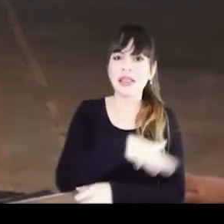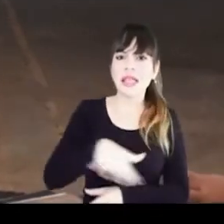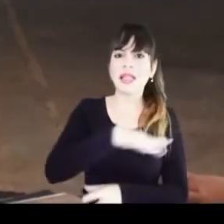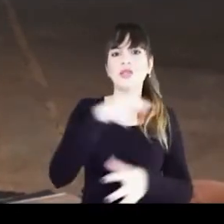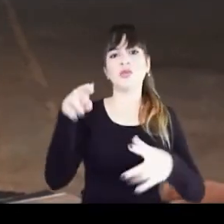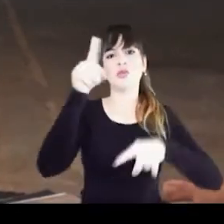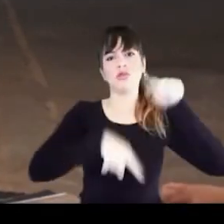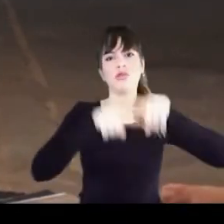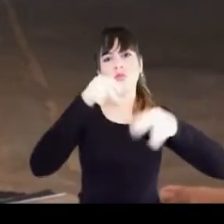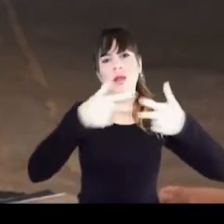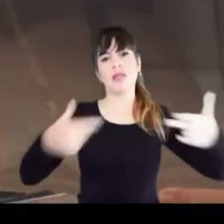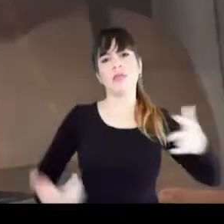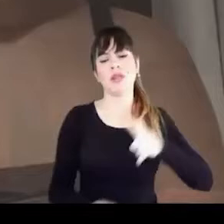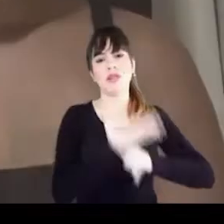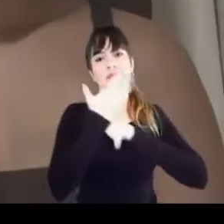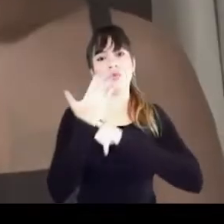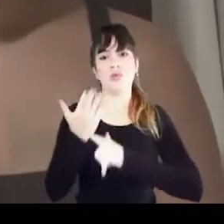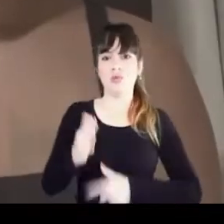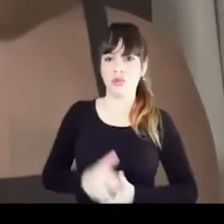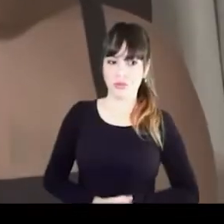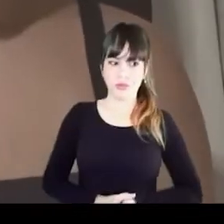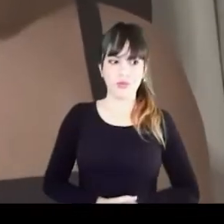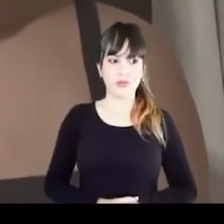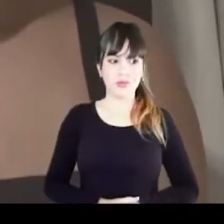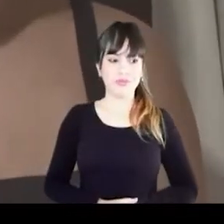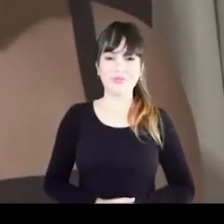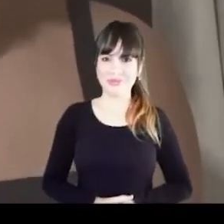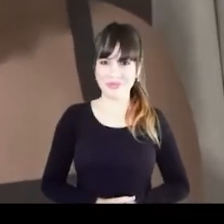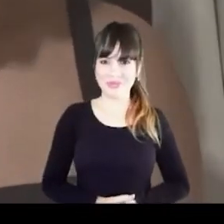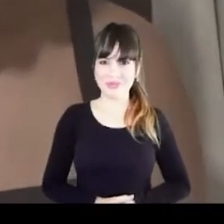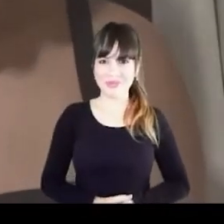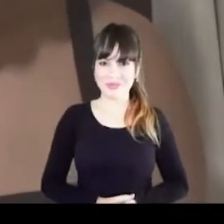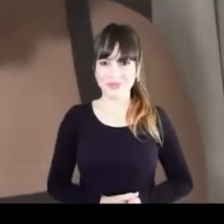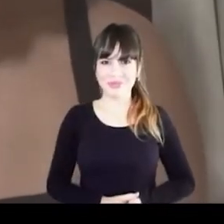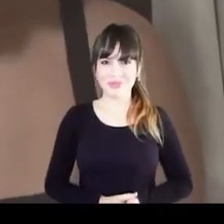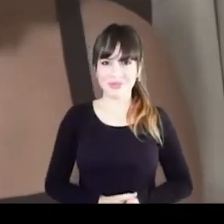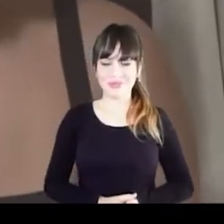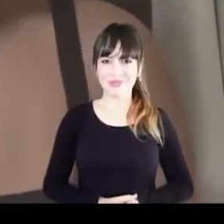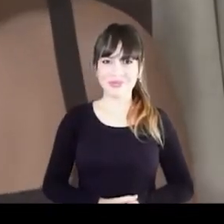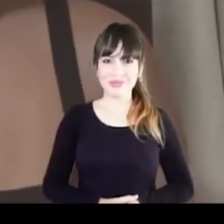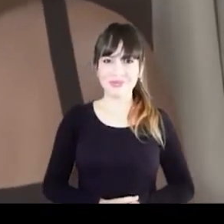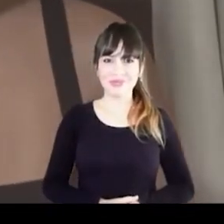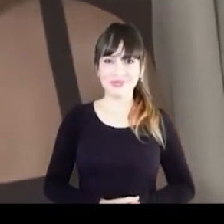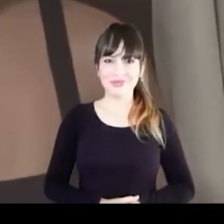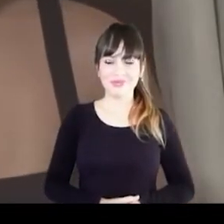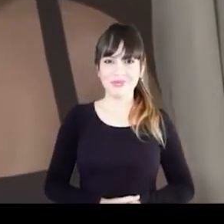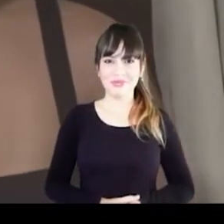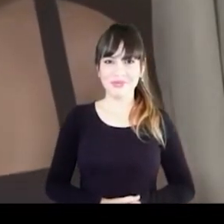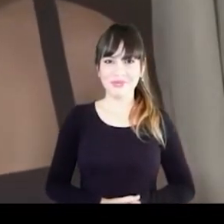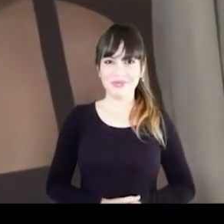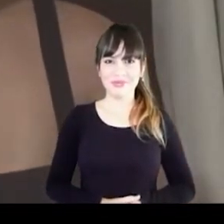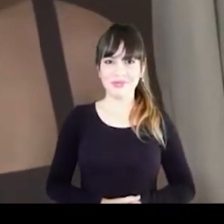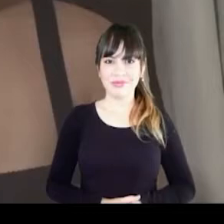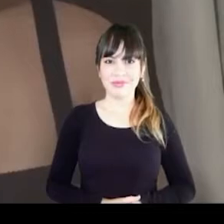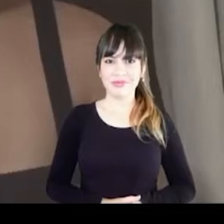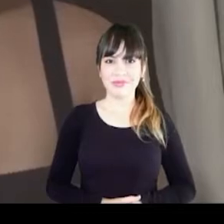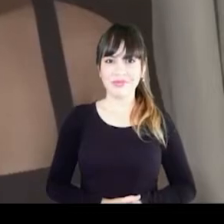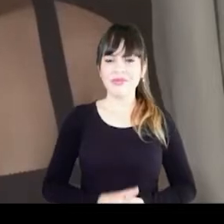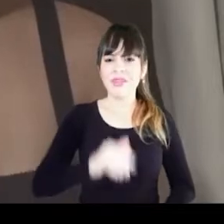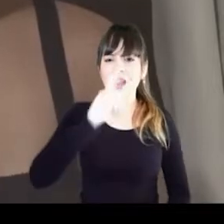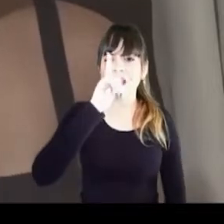de aprofundamento dentro do Macunaíma. Tela dividida ao meio. Do lado esquerdo vê-se Juliana Veras, que toca violão.